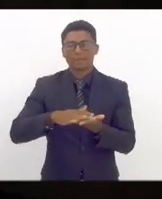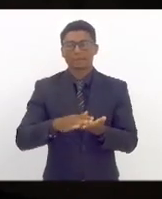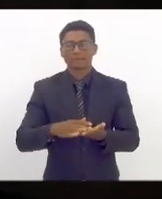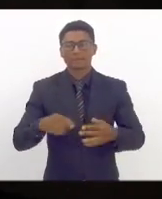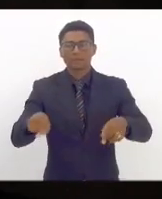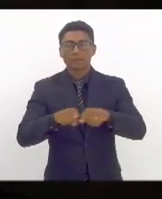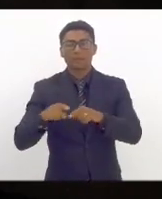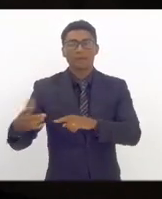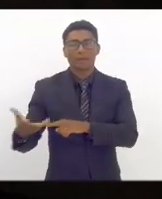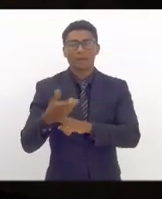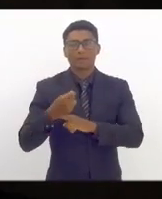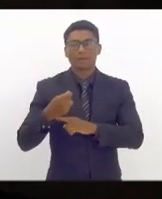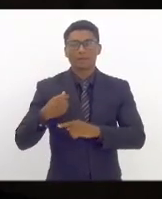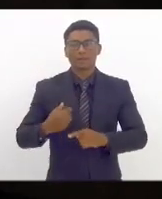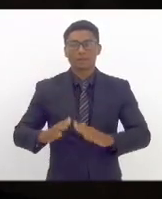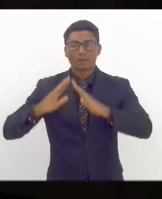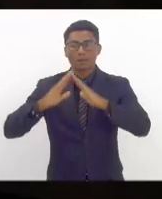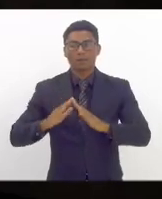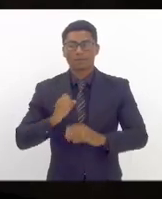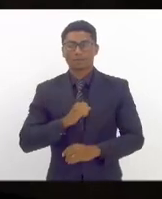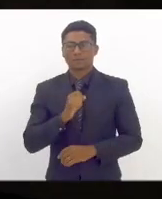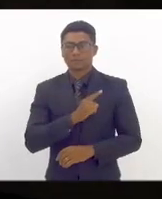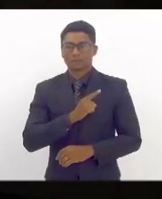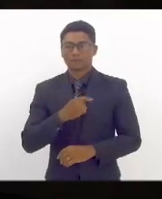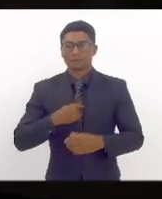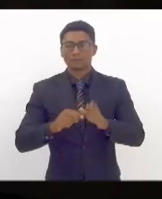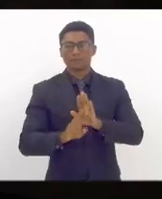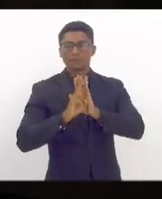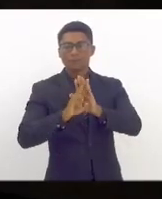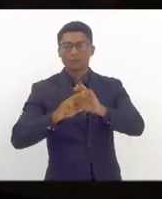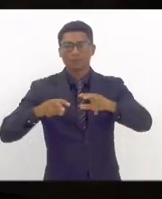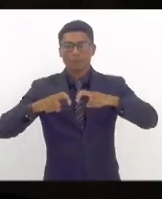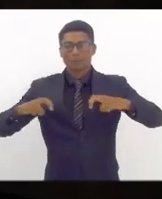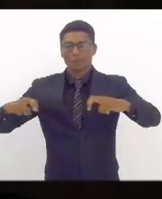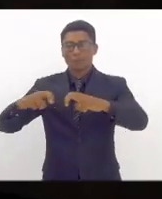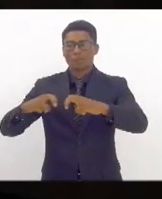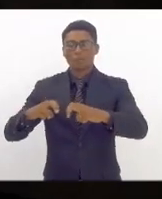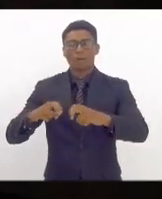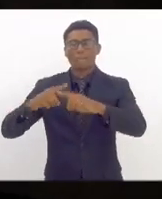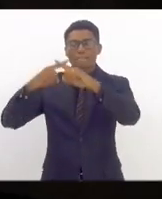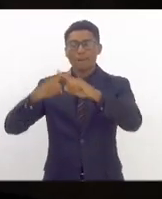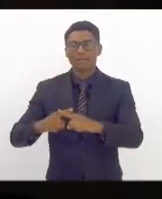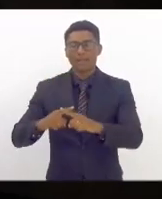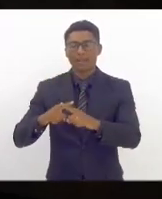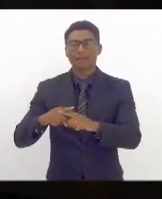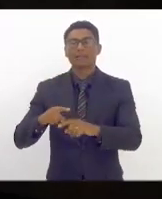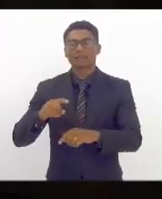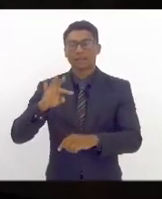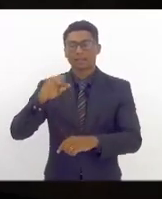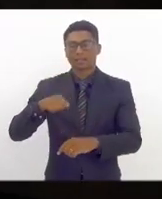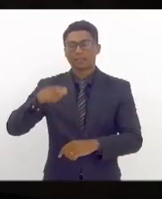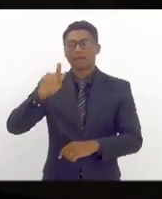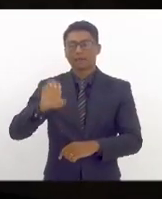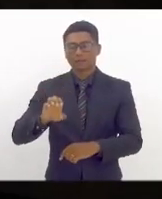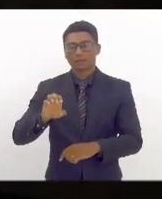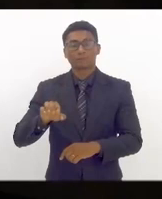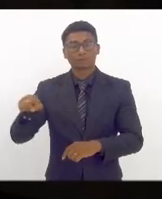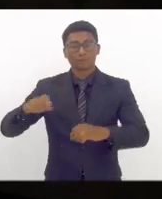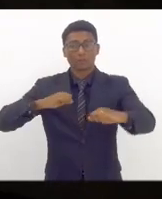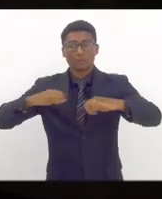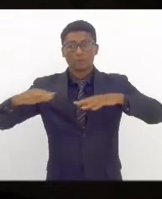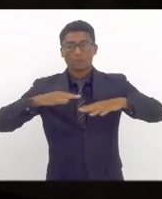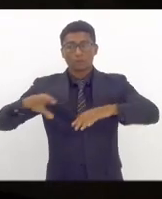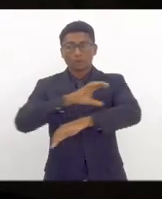suburbano morador da cidade de São Gonçalo representante da roda cultural da batalha do tanque o movimento cultural que acontece atualmente